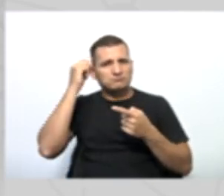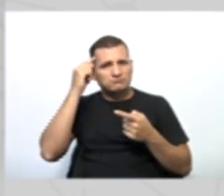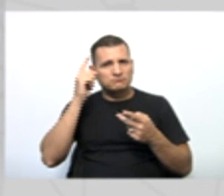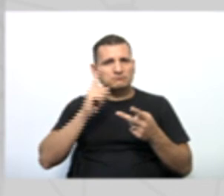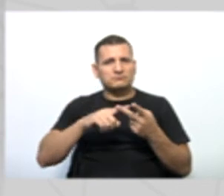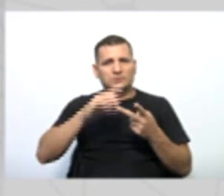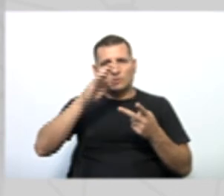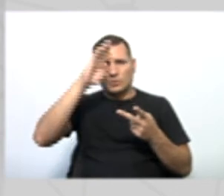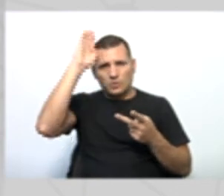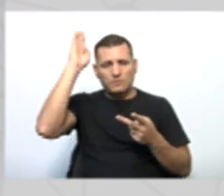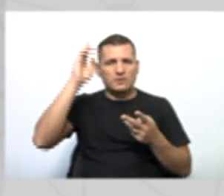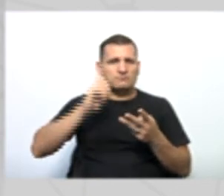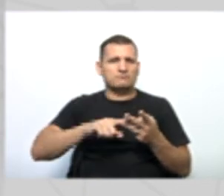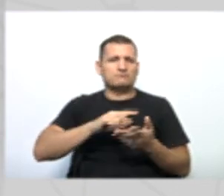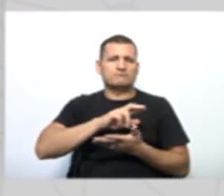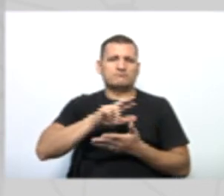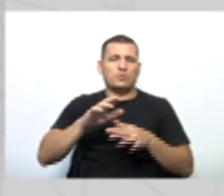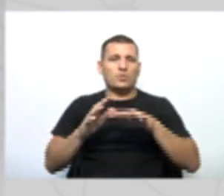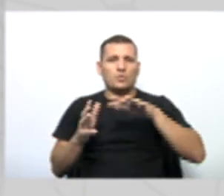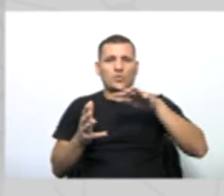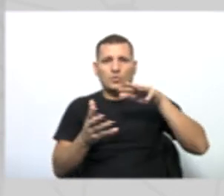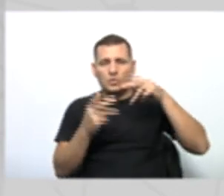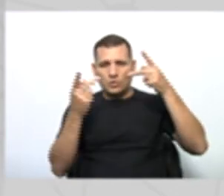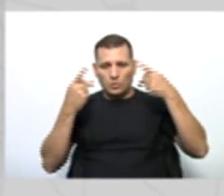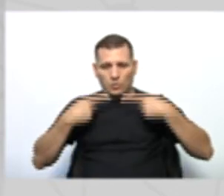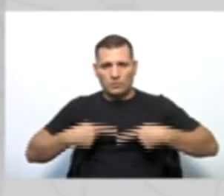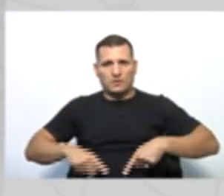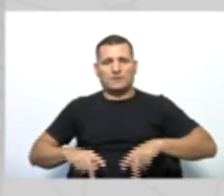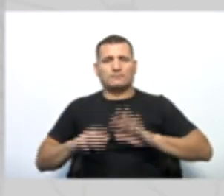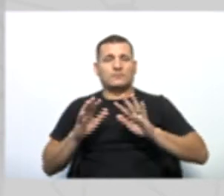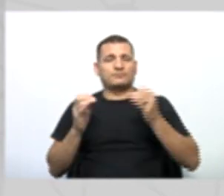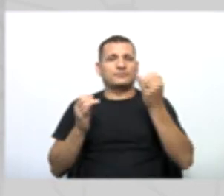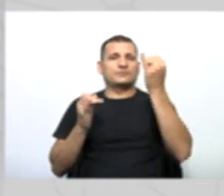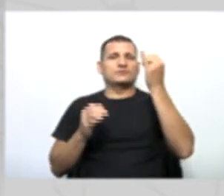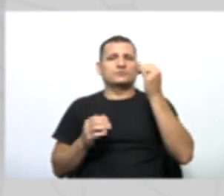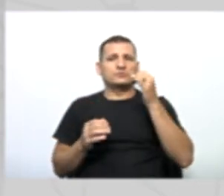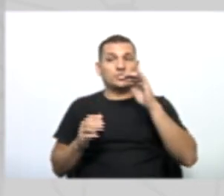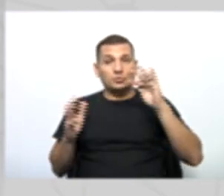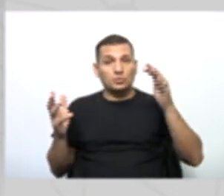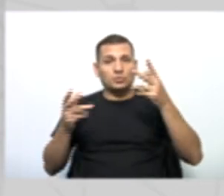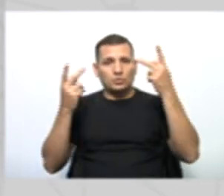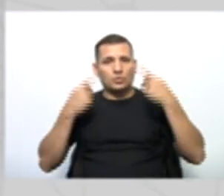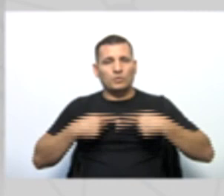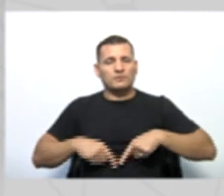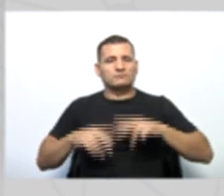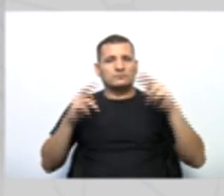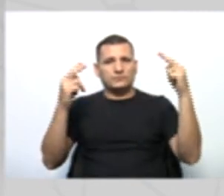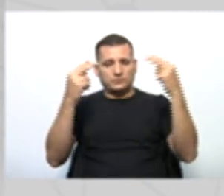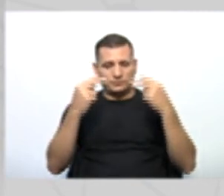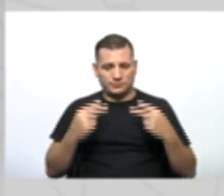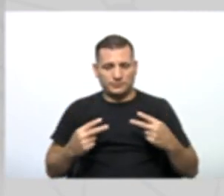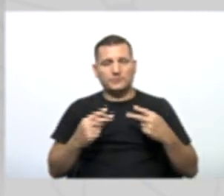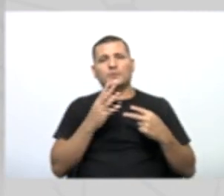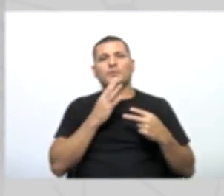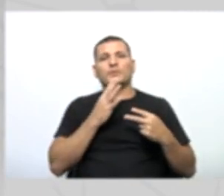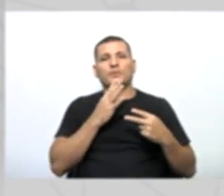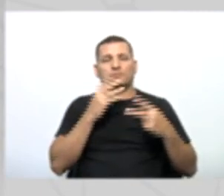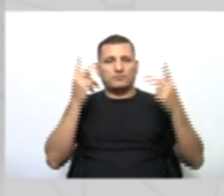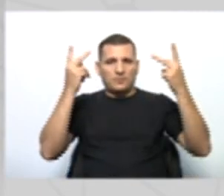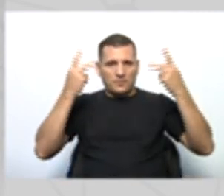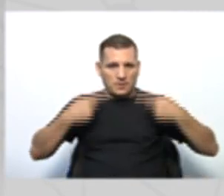romano, vale para toda a humanidade. Então é importante que todo homem conheça que ele é um ser humano.